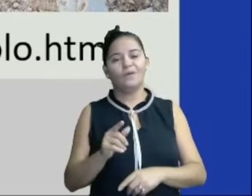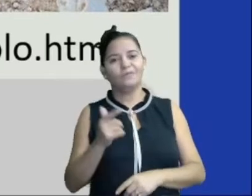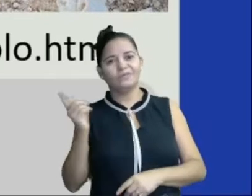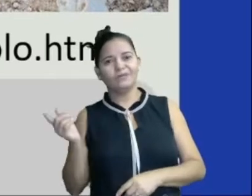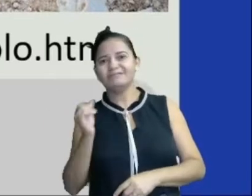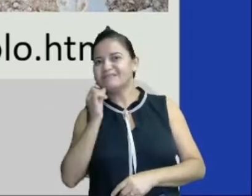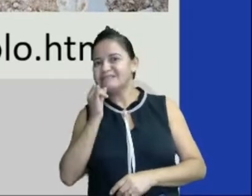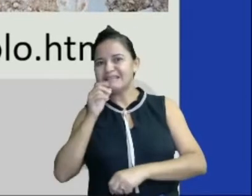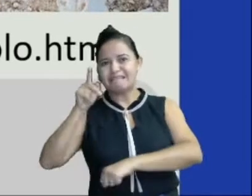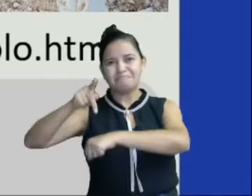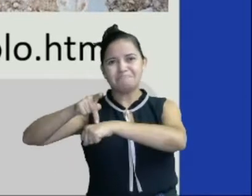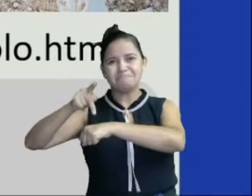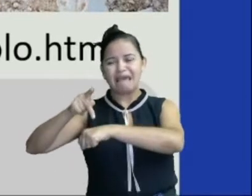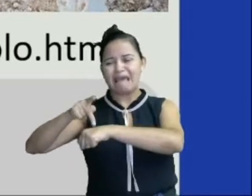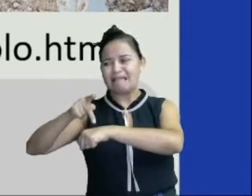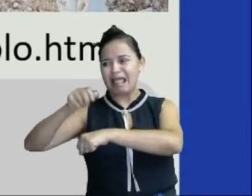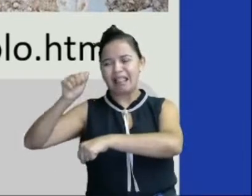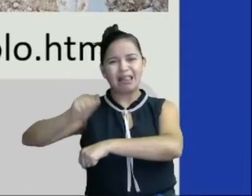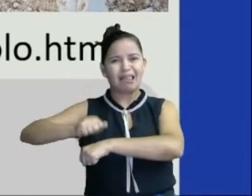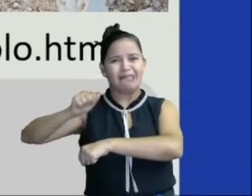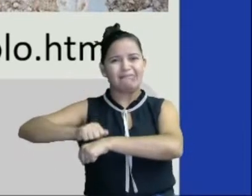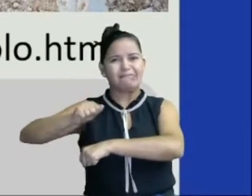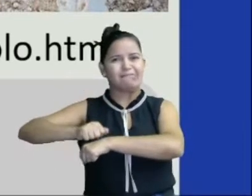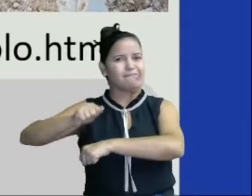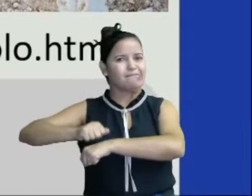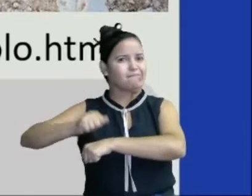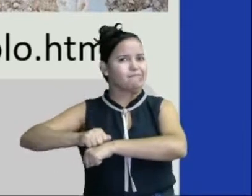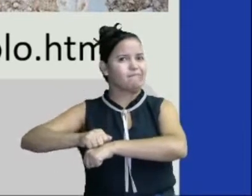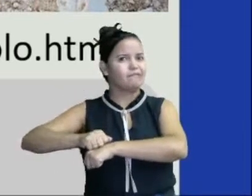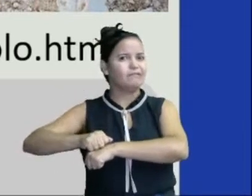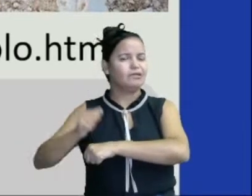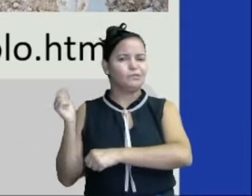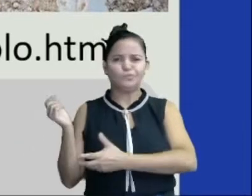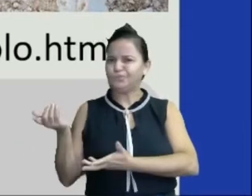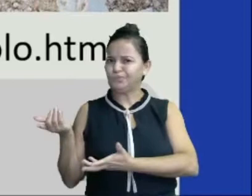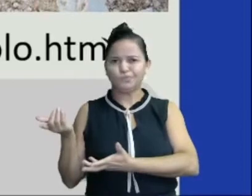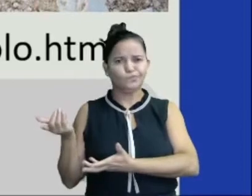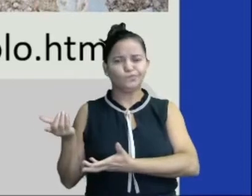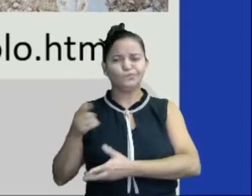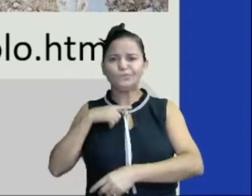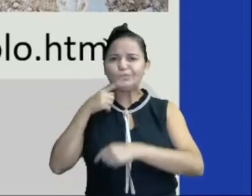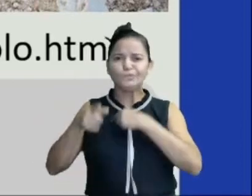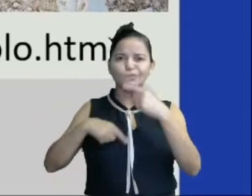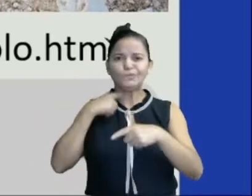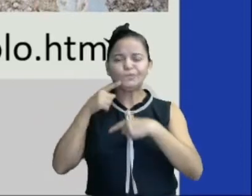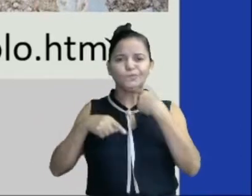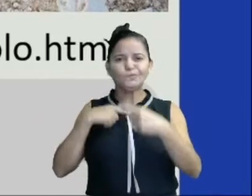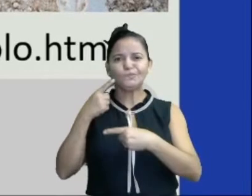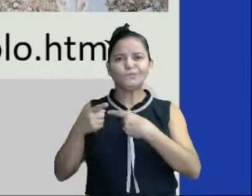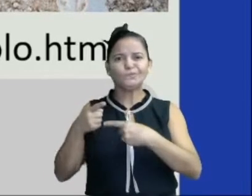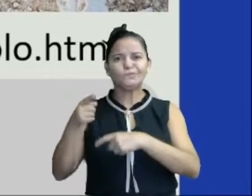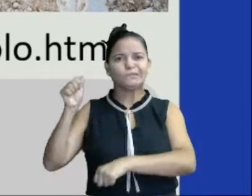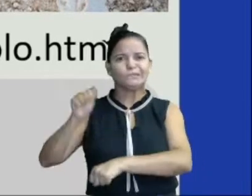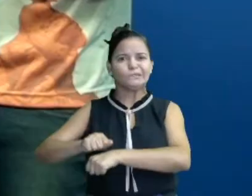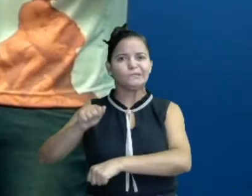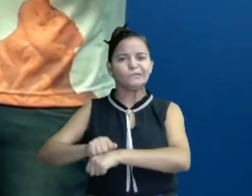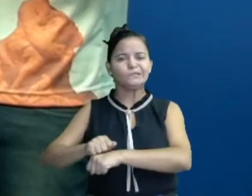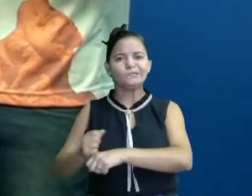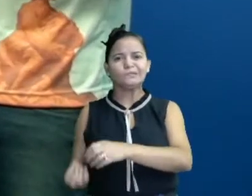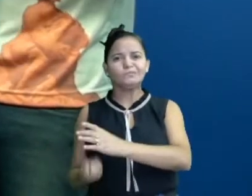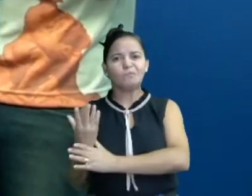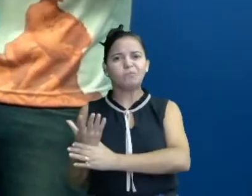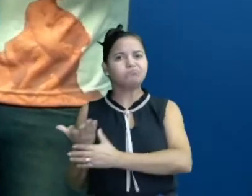um solo mais pedregoso, né? Que tem várias pedras, ou seja, é um solo que tem uma menor quantidade de